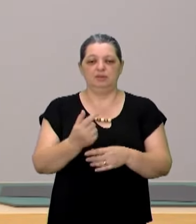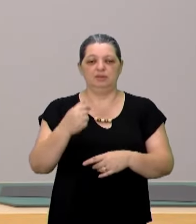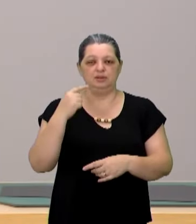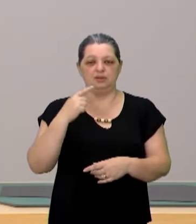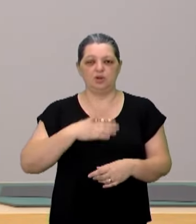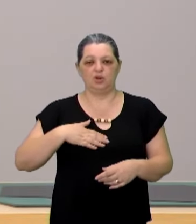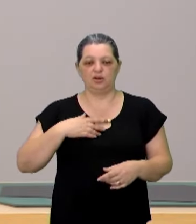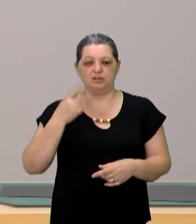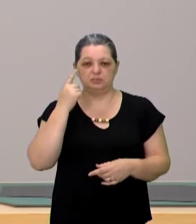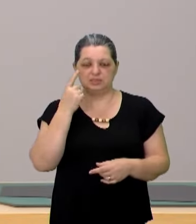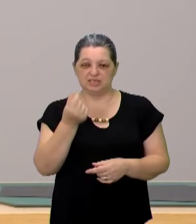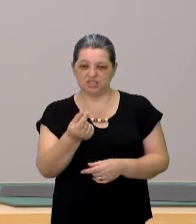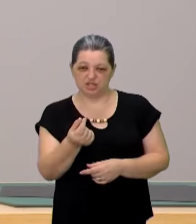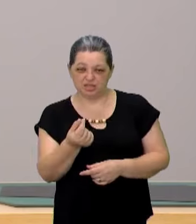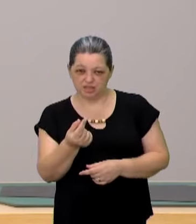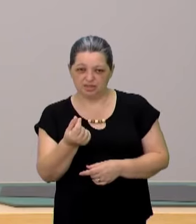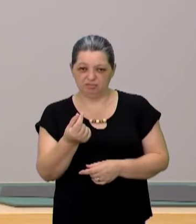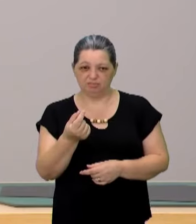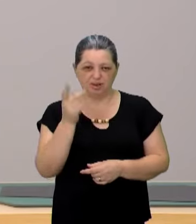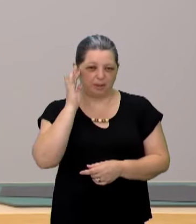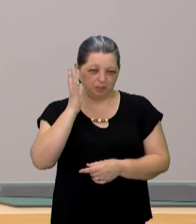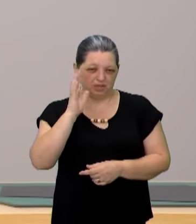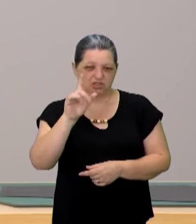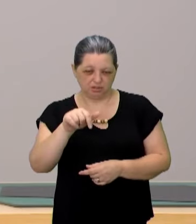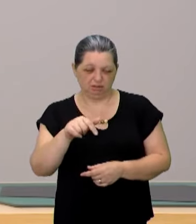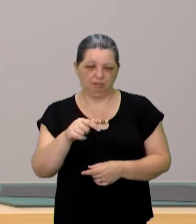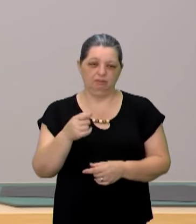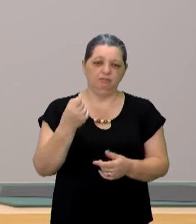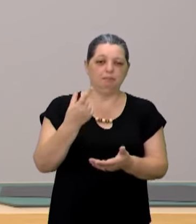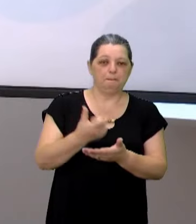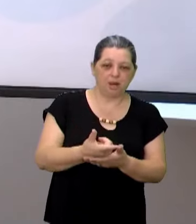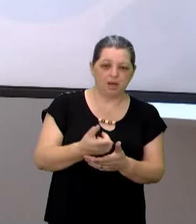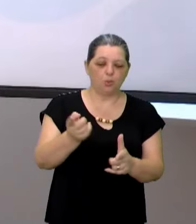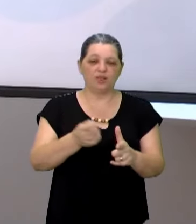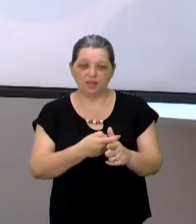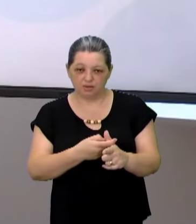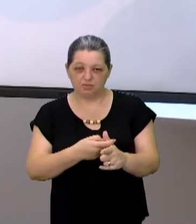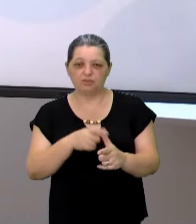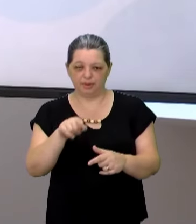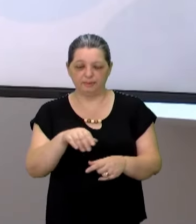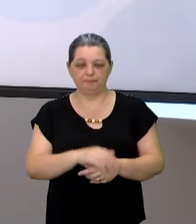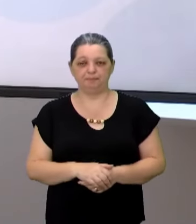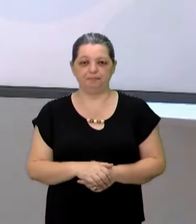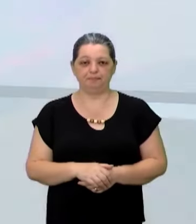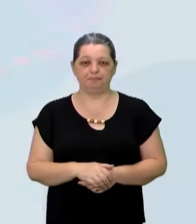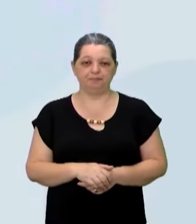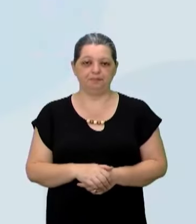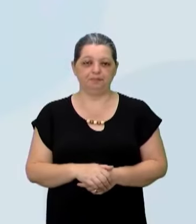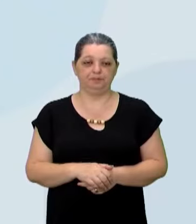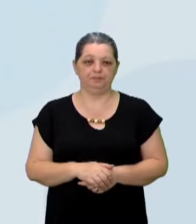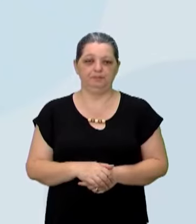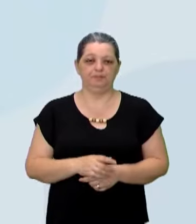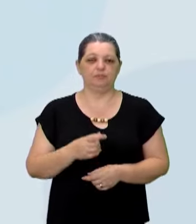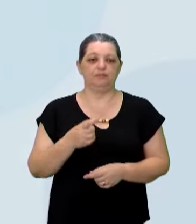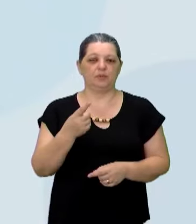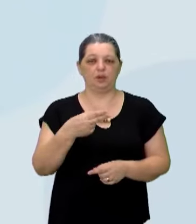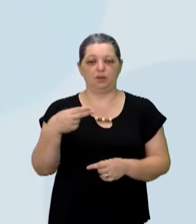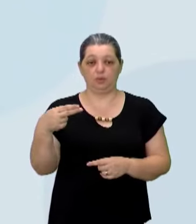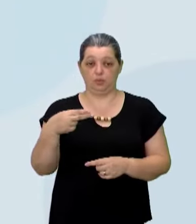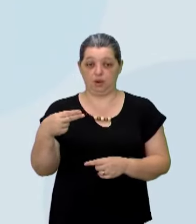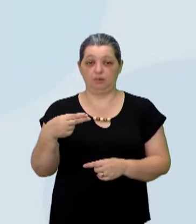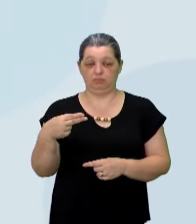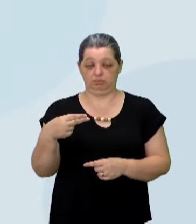em dinheirinho, né? Eu também. Faz de conta que é dinheirinho, eu devo e pago. É isso aí. Então, ó, eu vou primeiro, vou colocar tão igualzinho aqui, né?